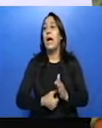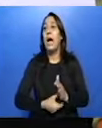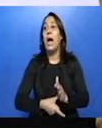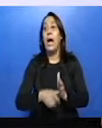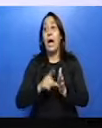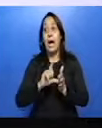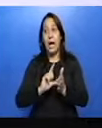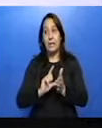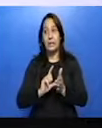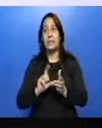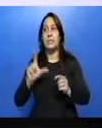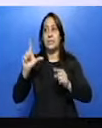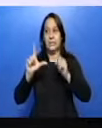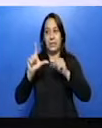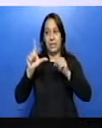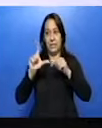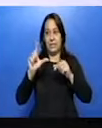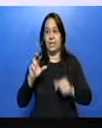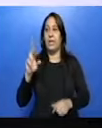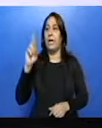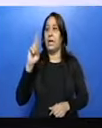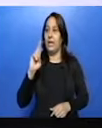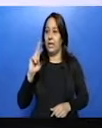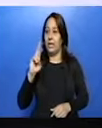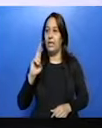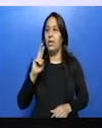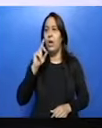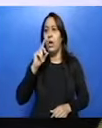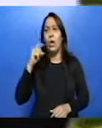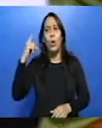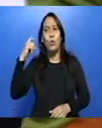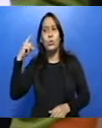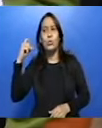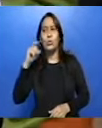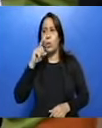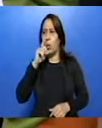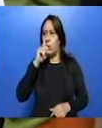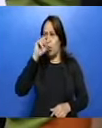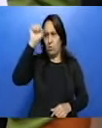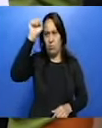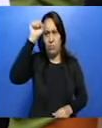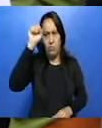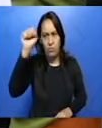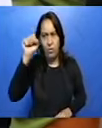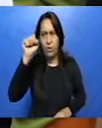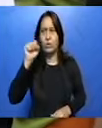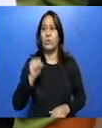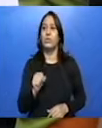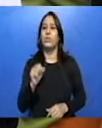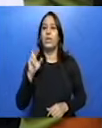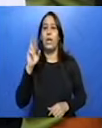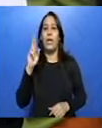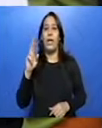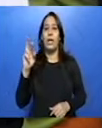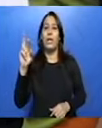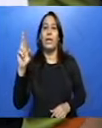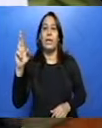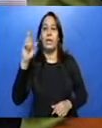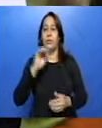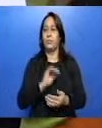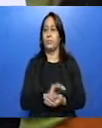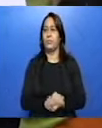consoante antes da letra R, o som é